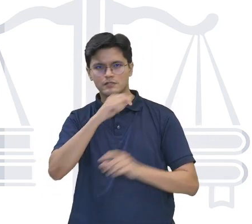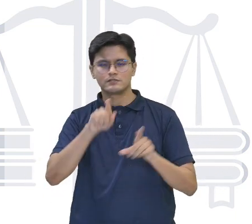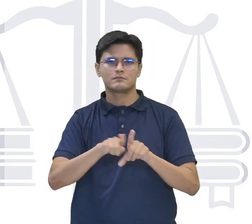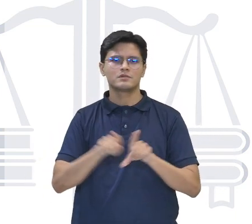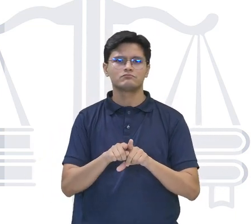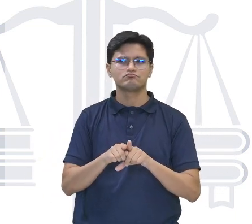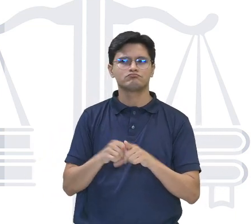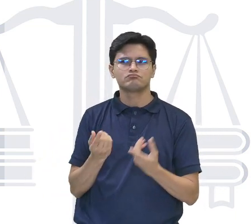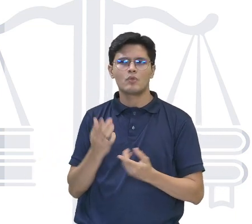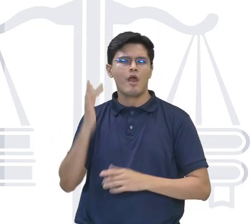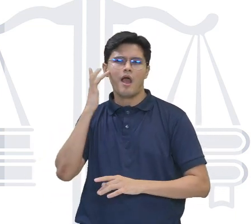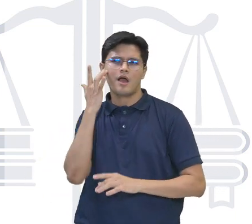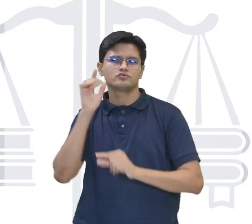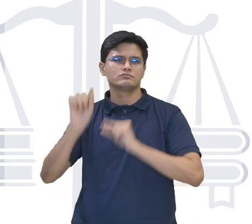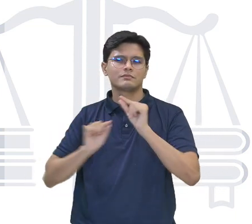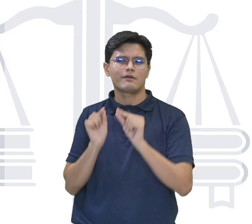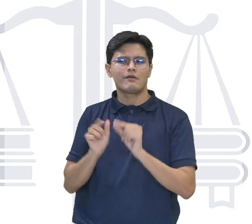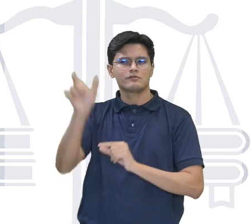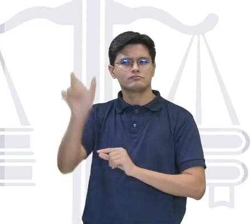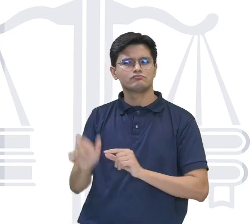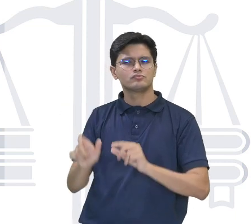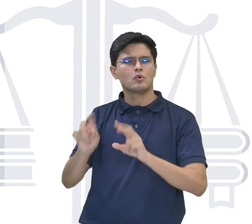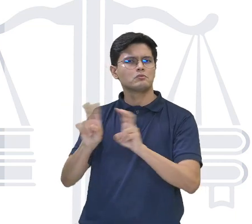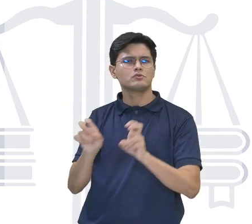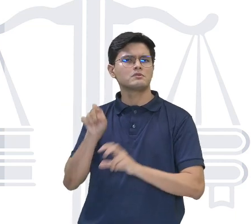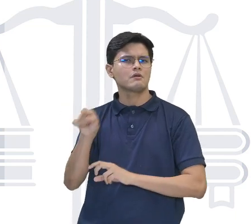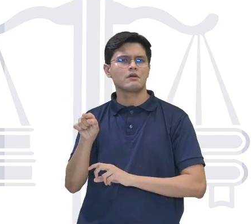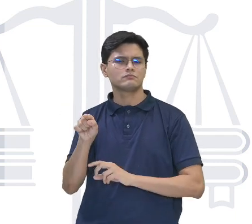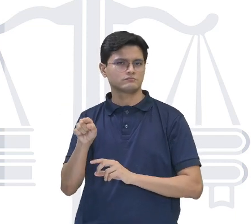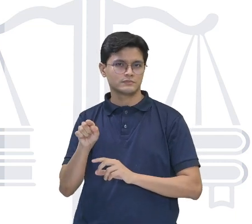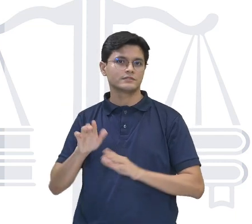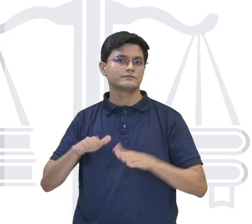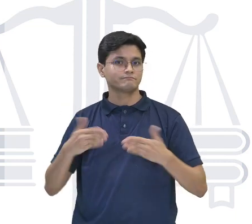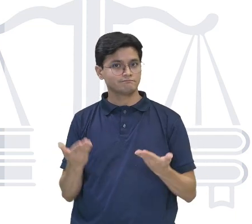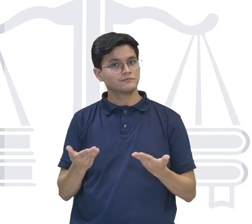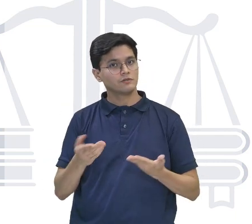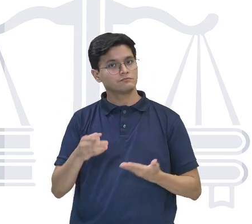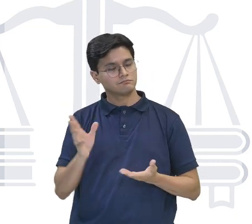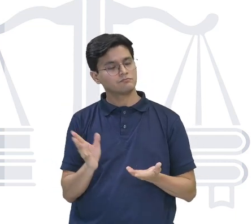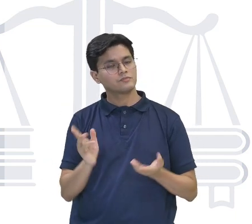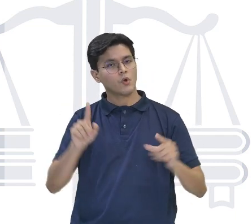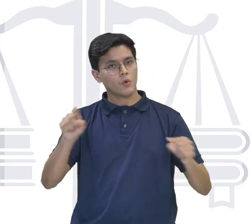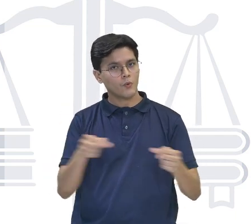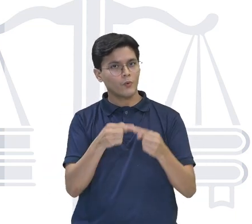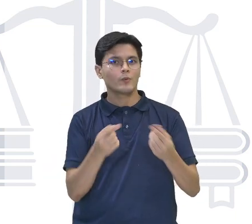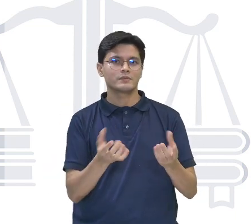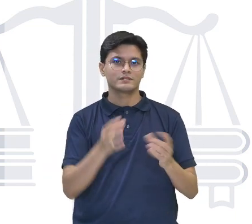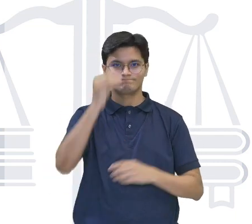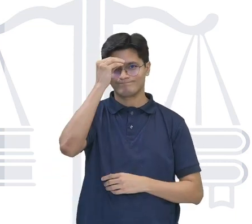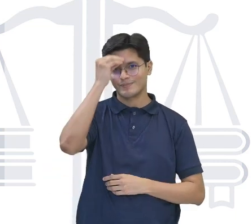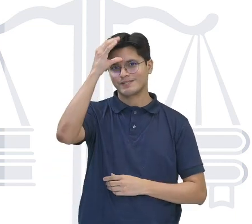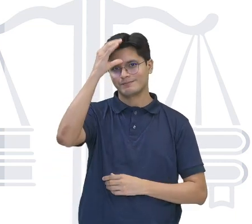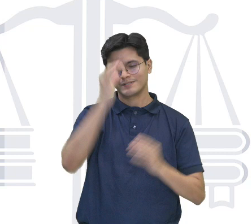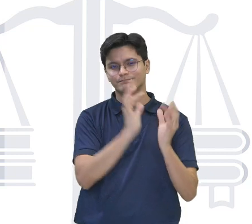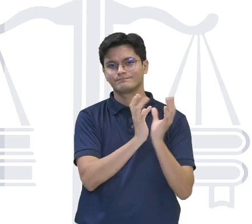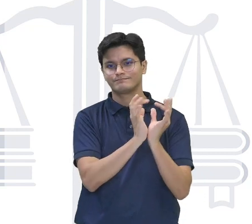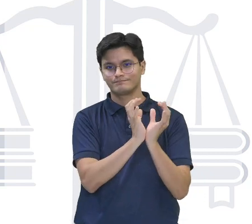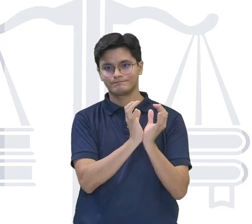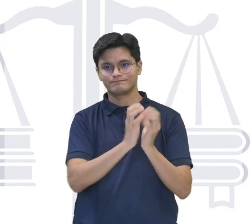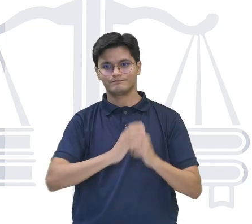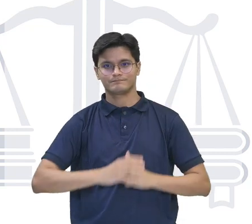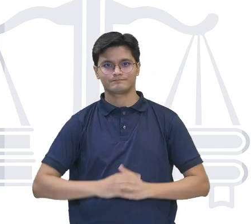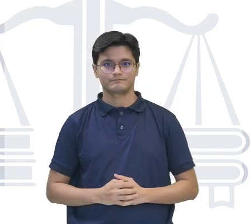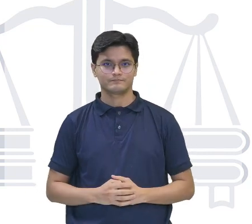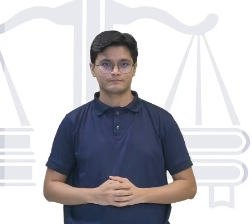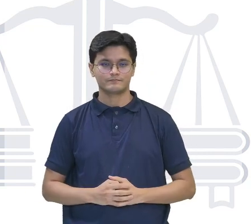a gente chama de pessoa, dentro do conhecimento metacognitivo. Quando a gente diz assim, olha só, eu respondi, mas